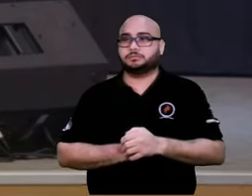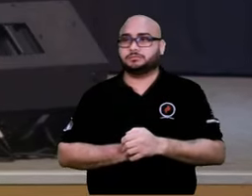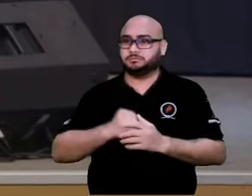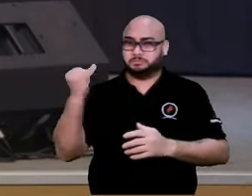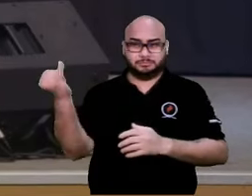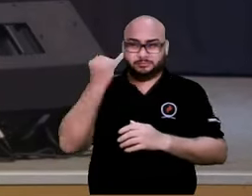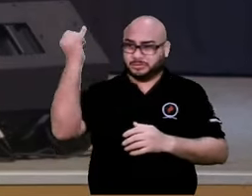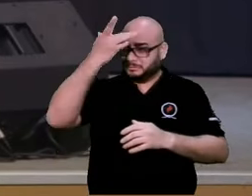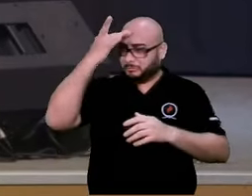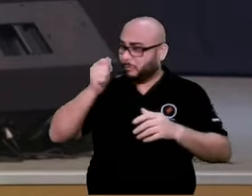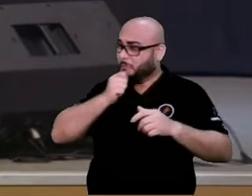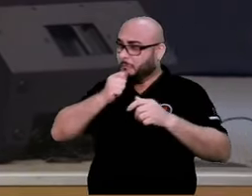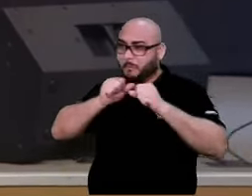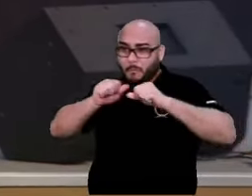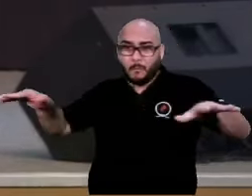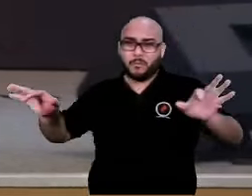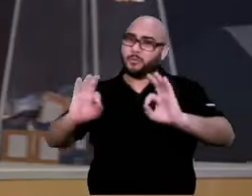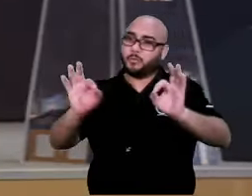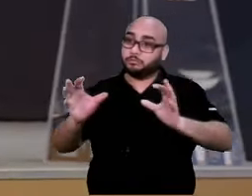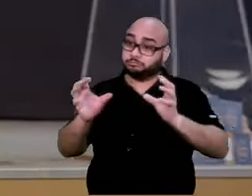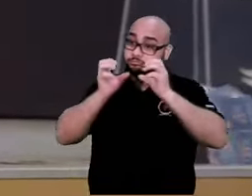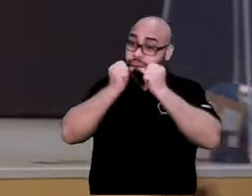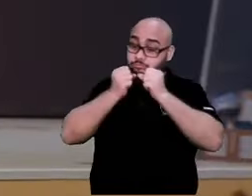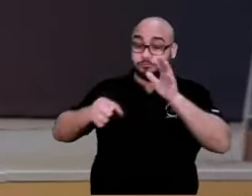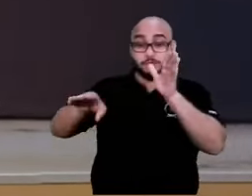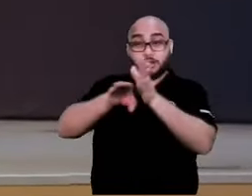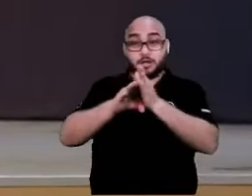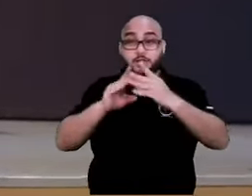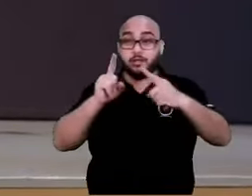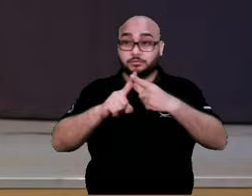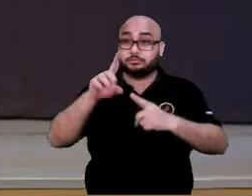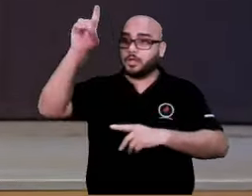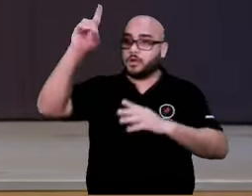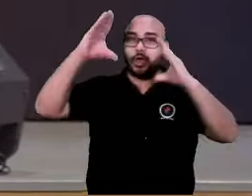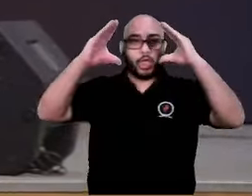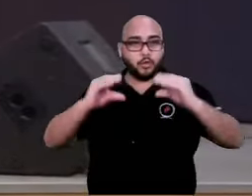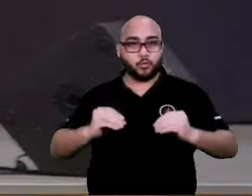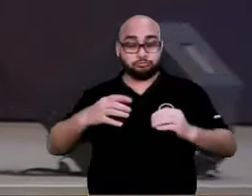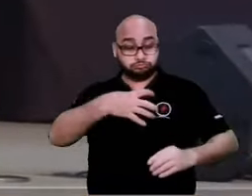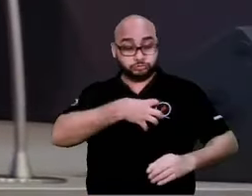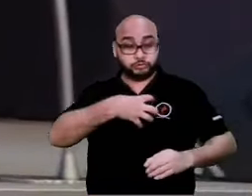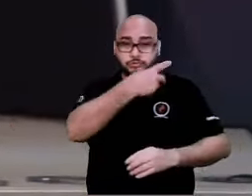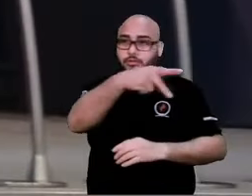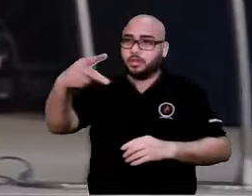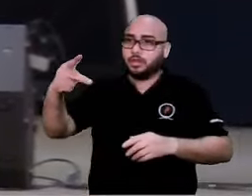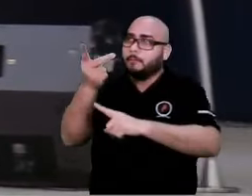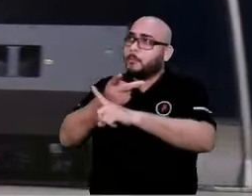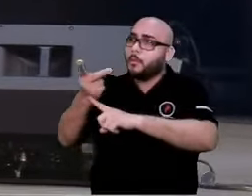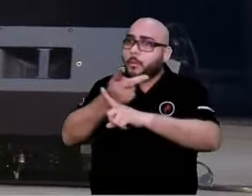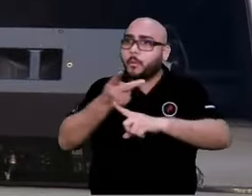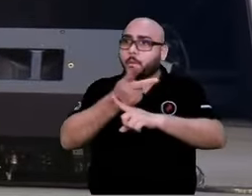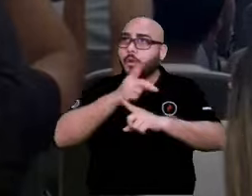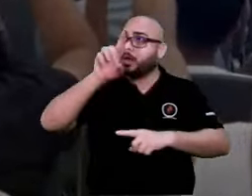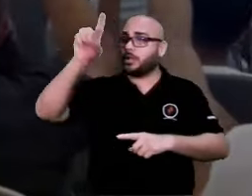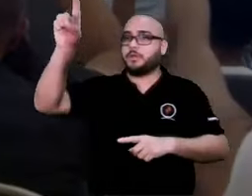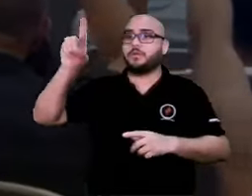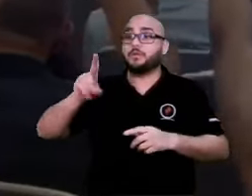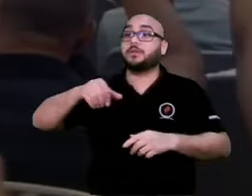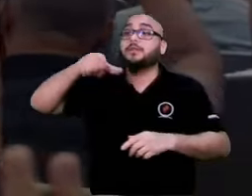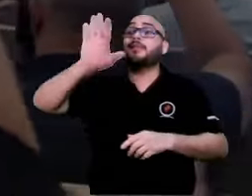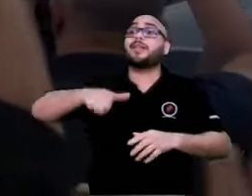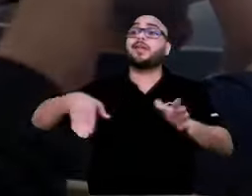estou indo para a igreja do domingo à noite. Só quem veio por amor a